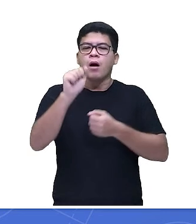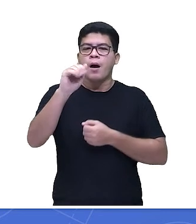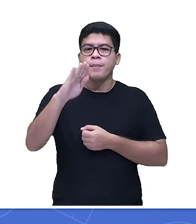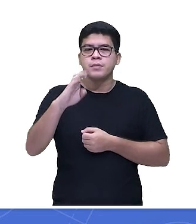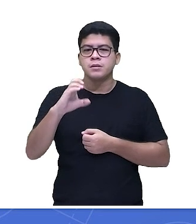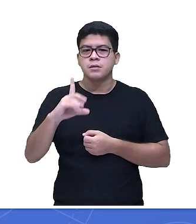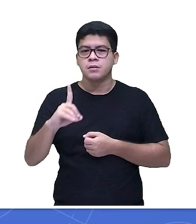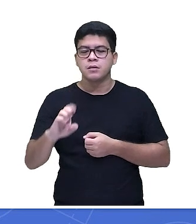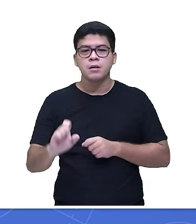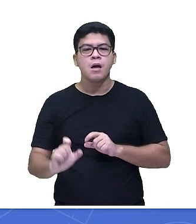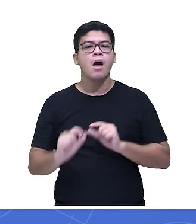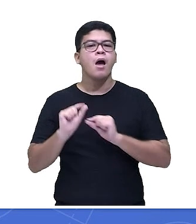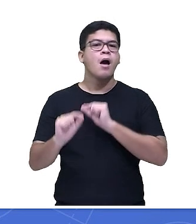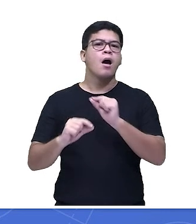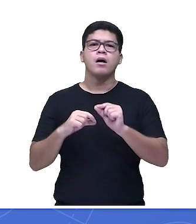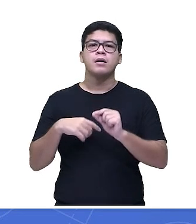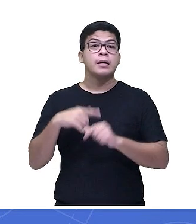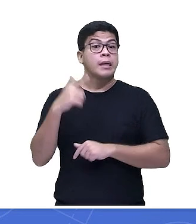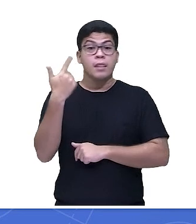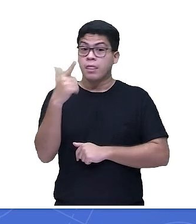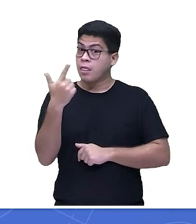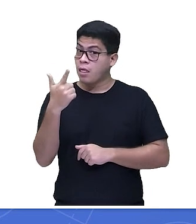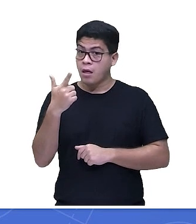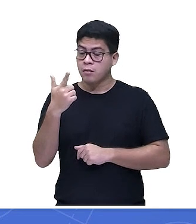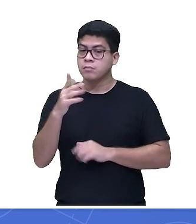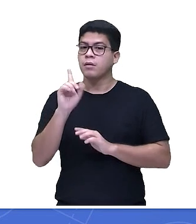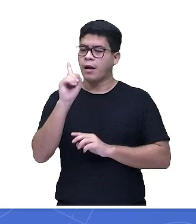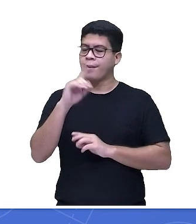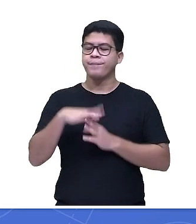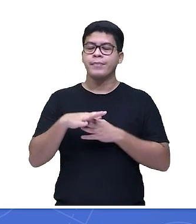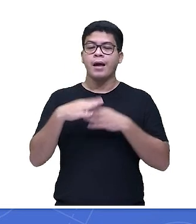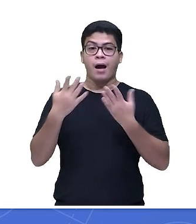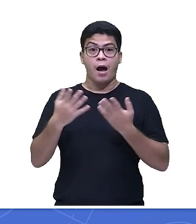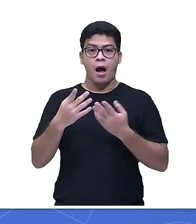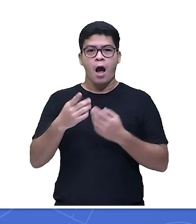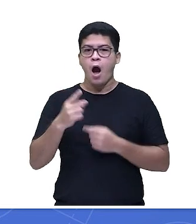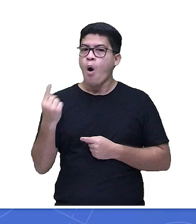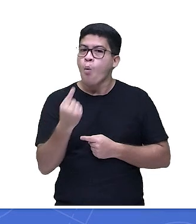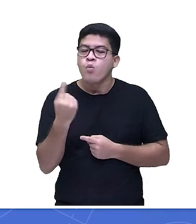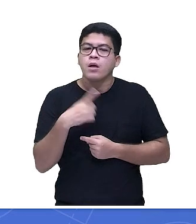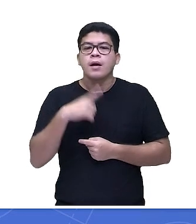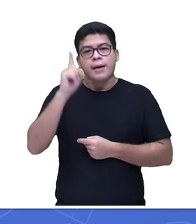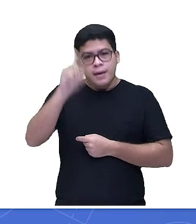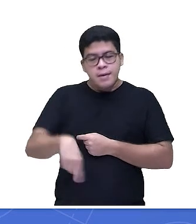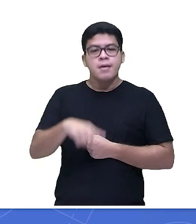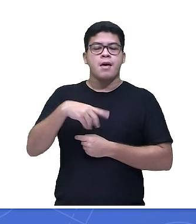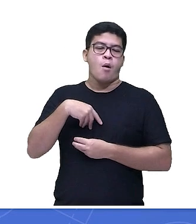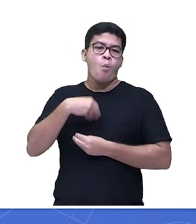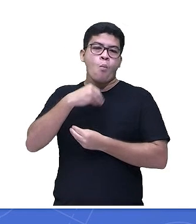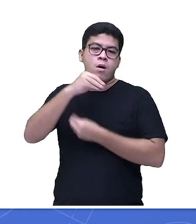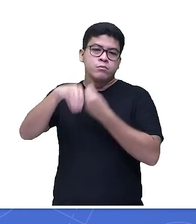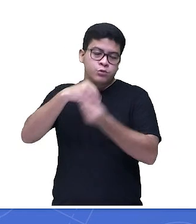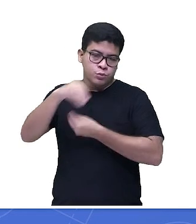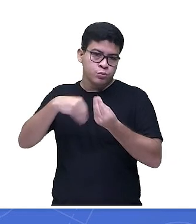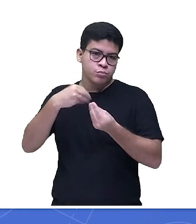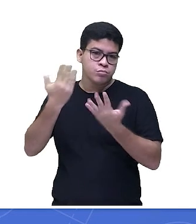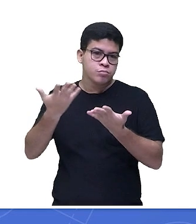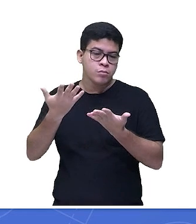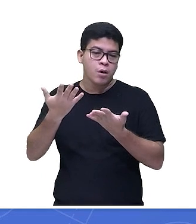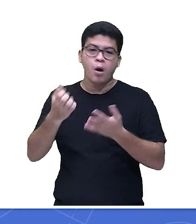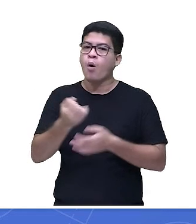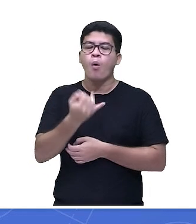não é uma mistura. Opa, desculpa, a única que é uma mistura, né? Então, a única que é